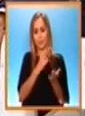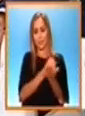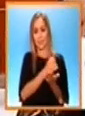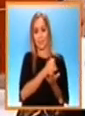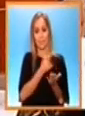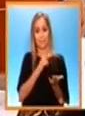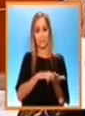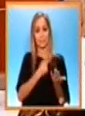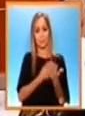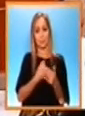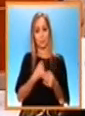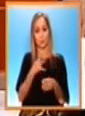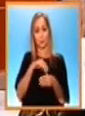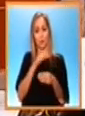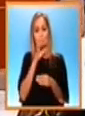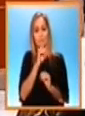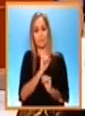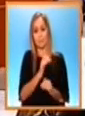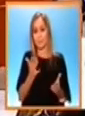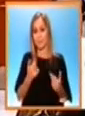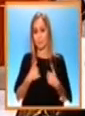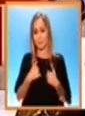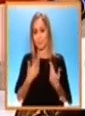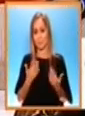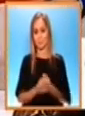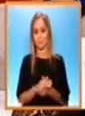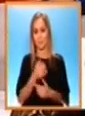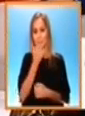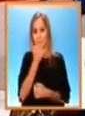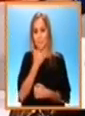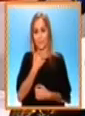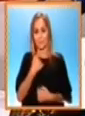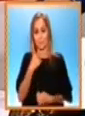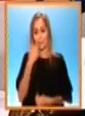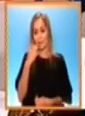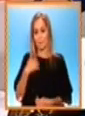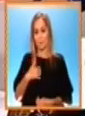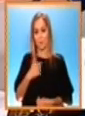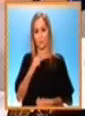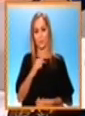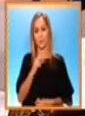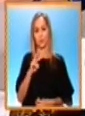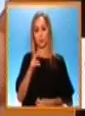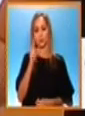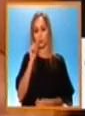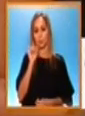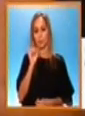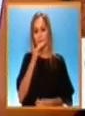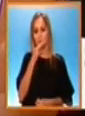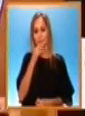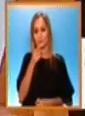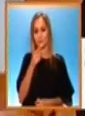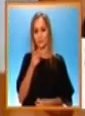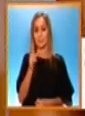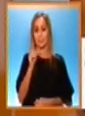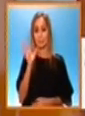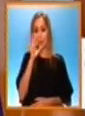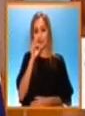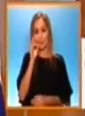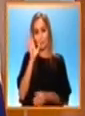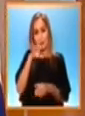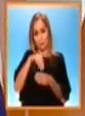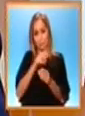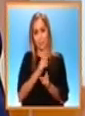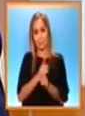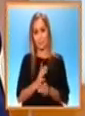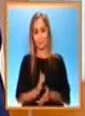adorar, amor. Estou em família, portanto, família. Estou maravilhada. Para mim é uma honra. Olha, apresenta-nos esses dois rapazes. Que nós também não... são família, amor. Então